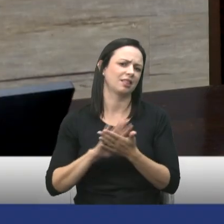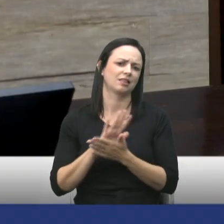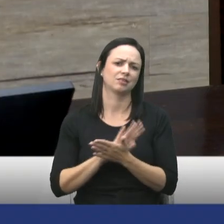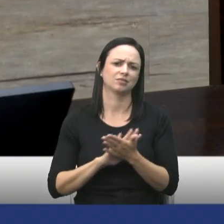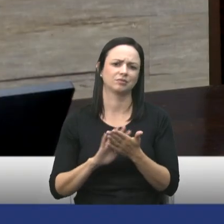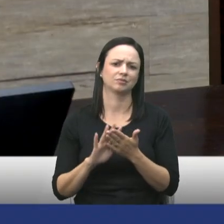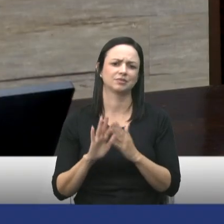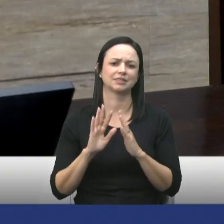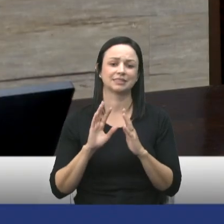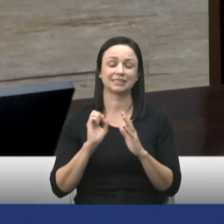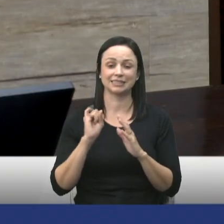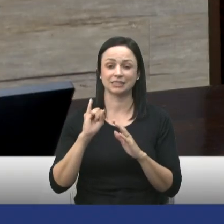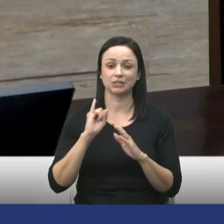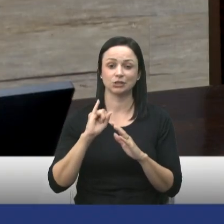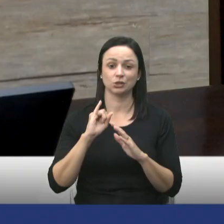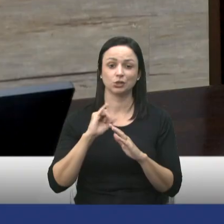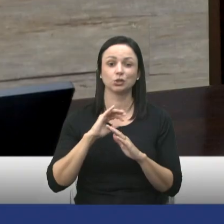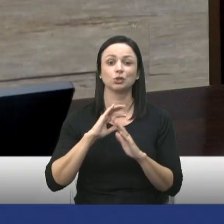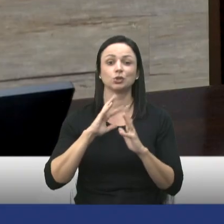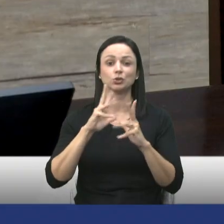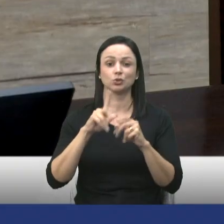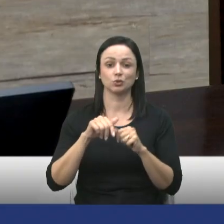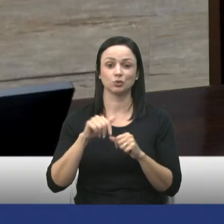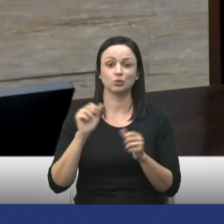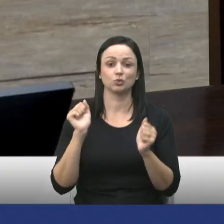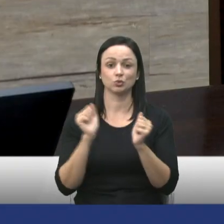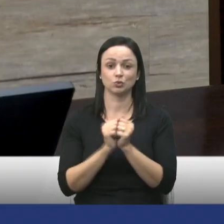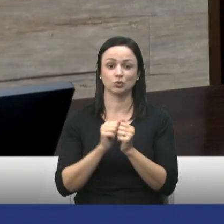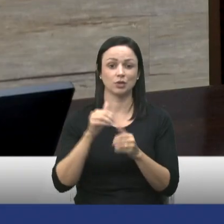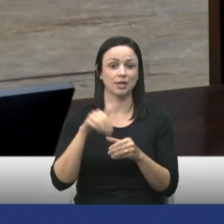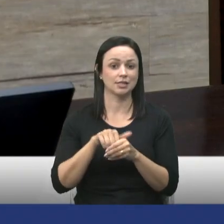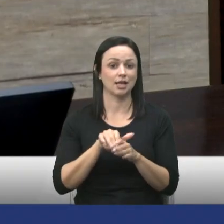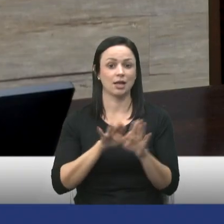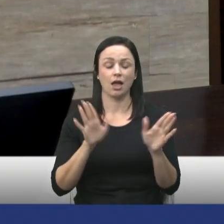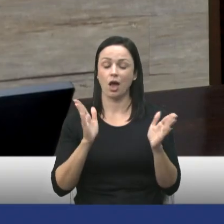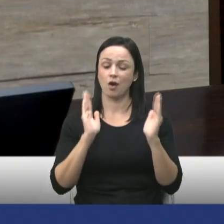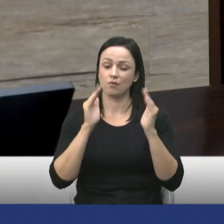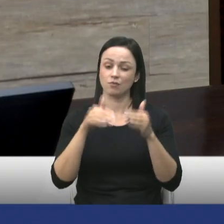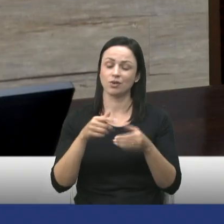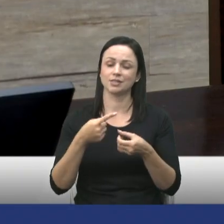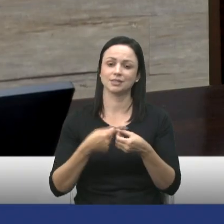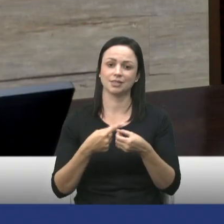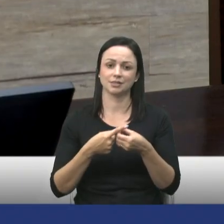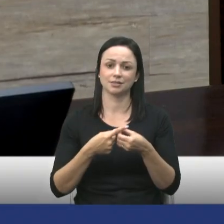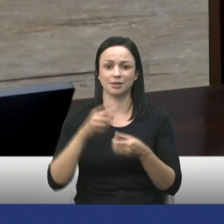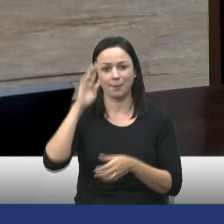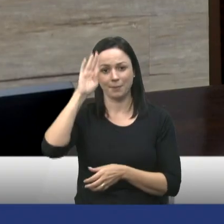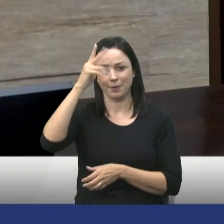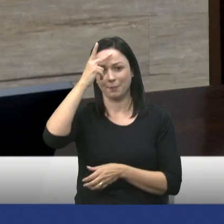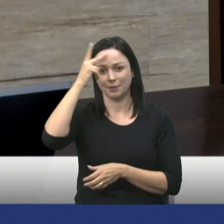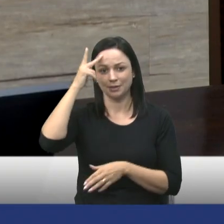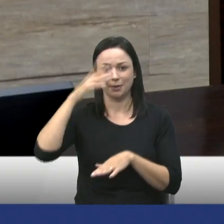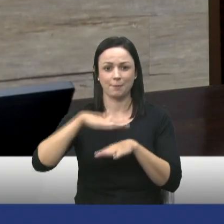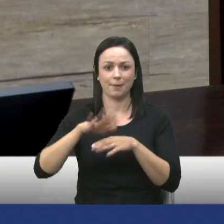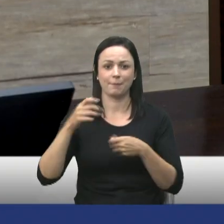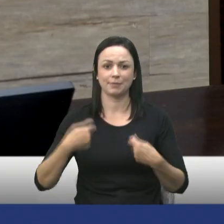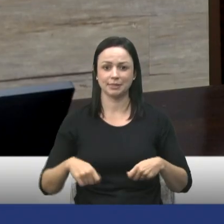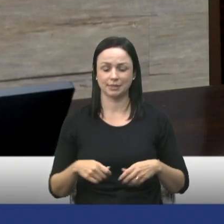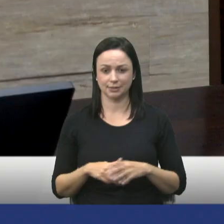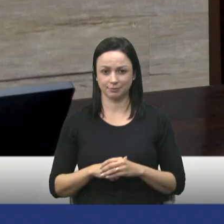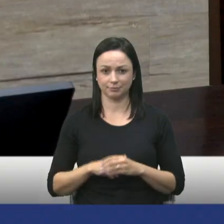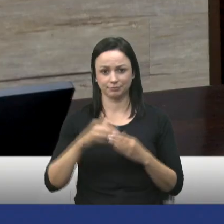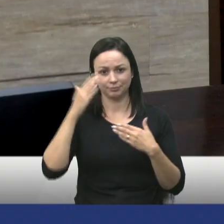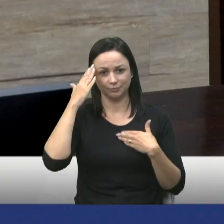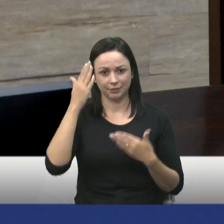Mas se todo mundo se juntar, a eleição acabou. Agora é para fazer pela cidade e principalmente para as pessoas que mais precisam. Obrigada